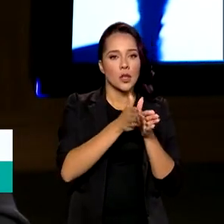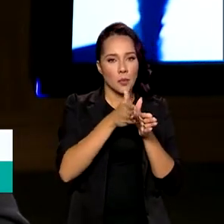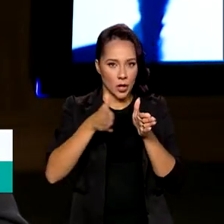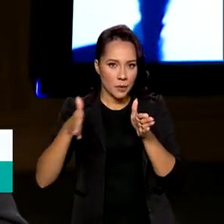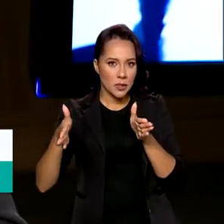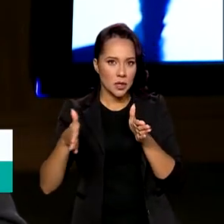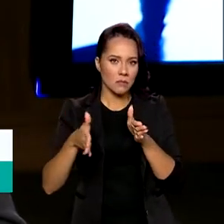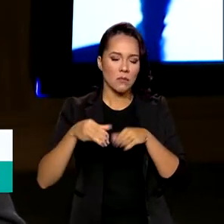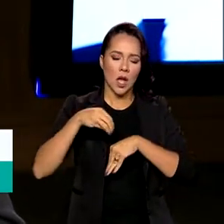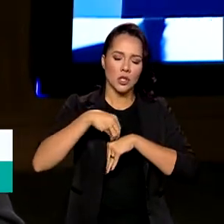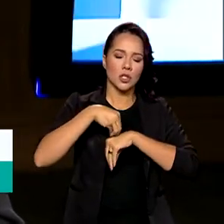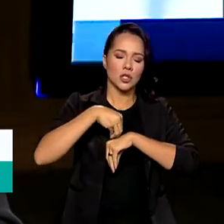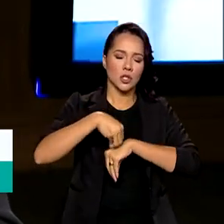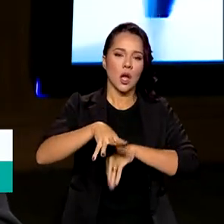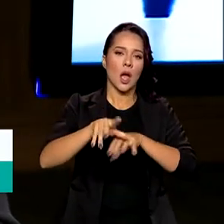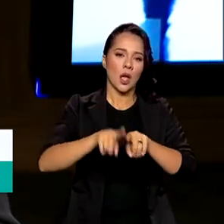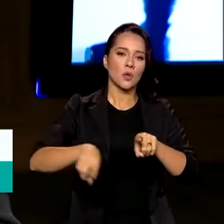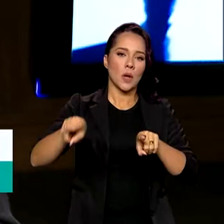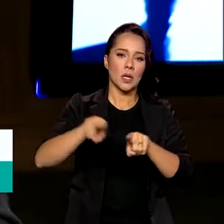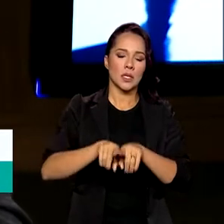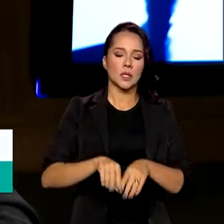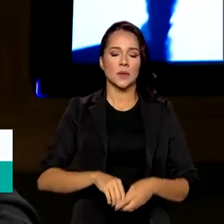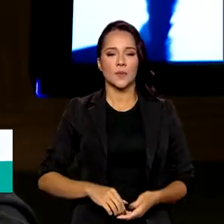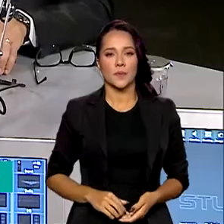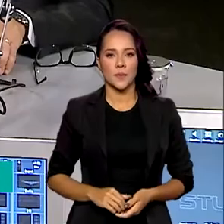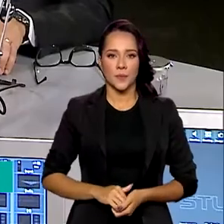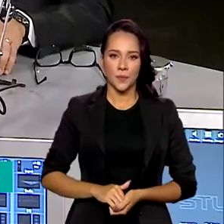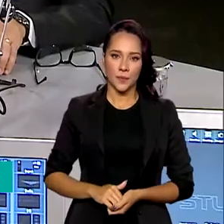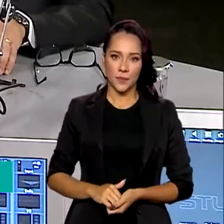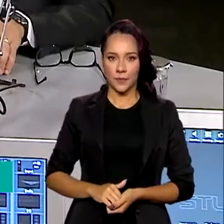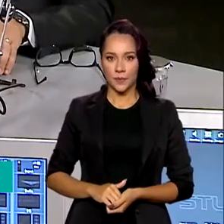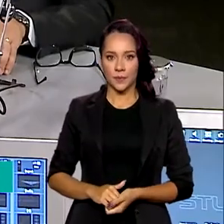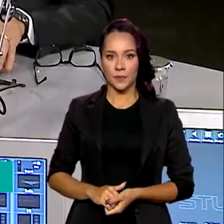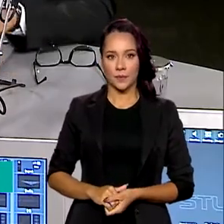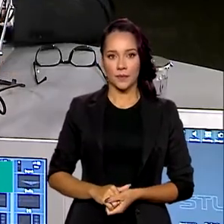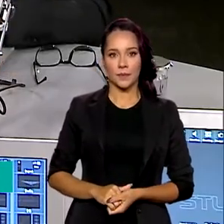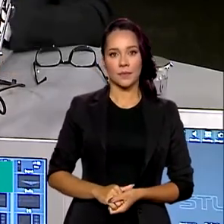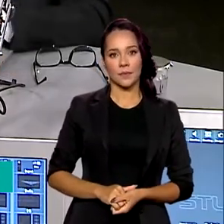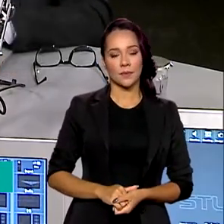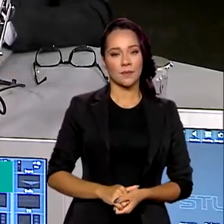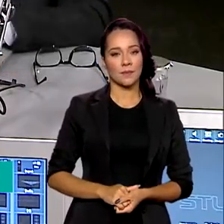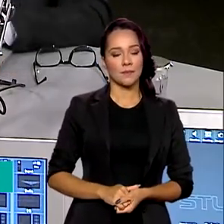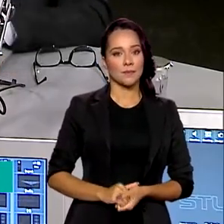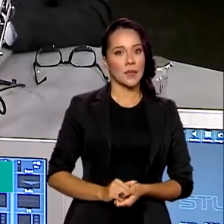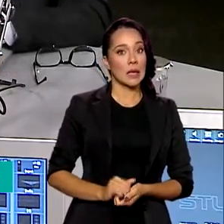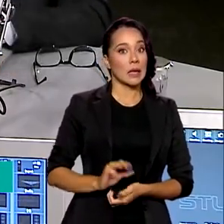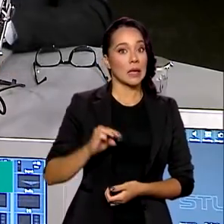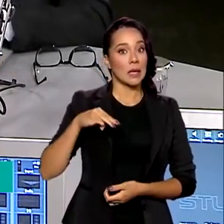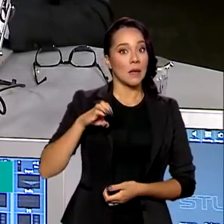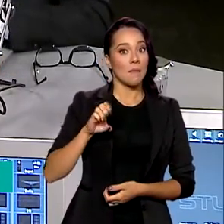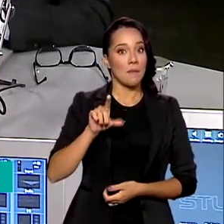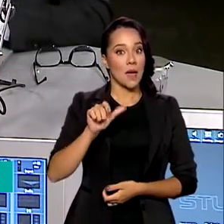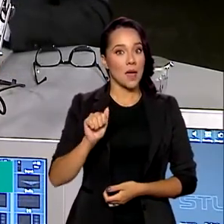programação a gente atualiza você sobre esse caso mega-sena